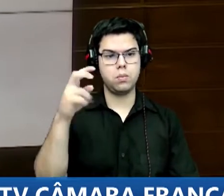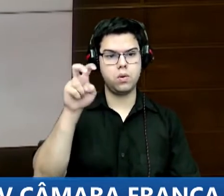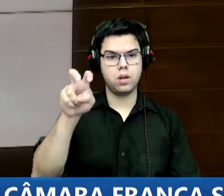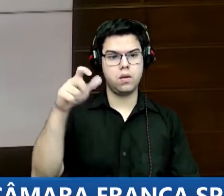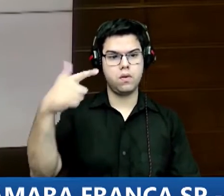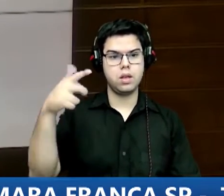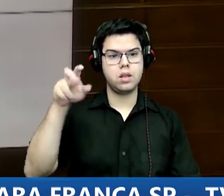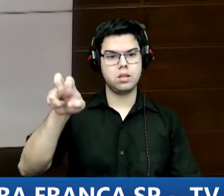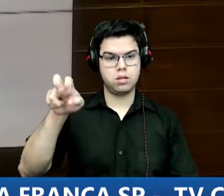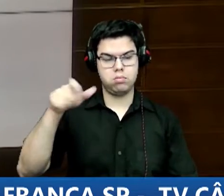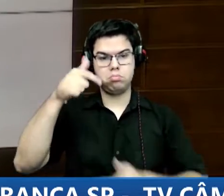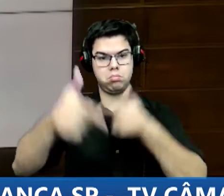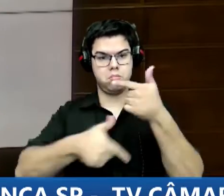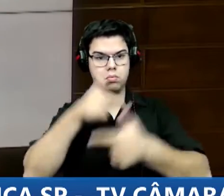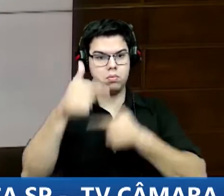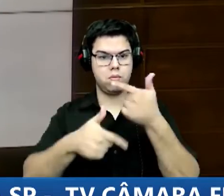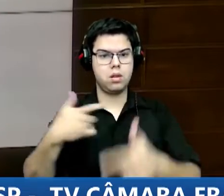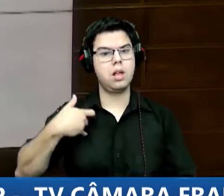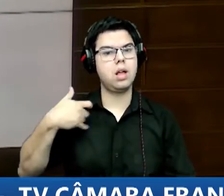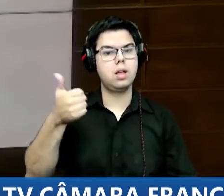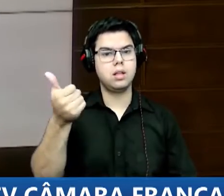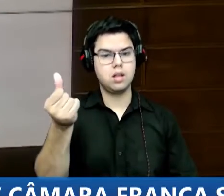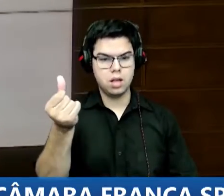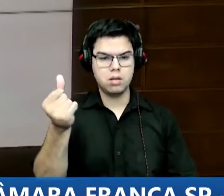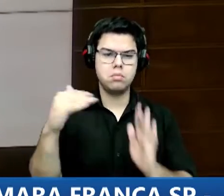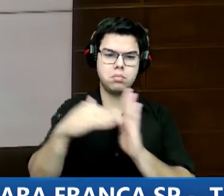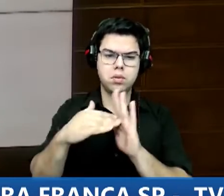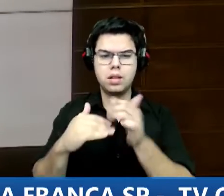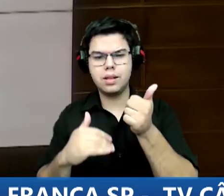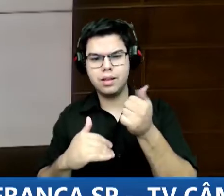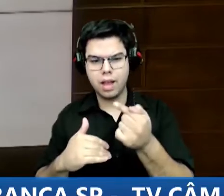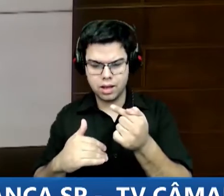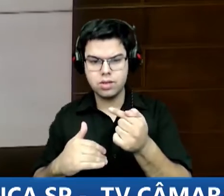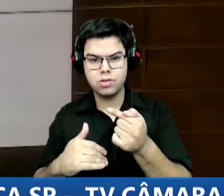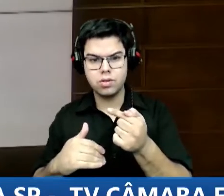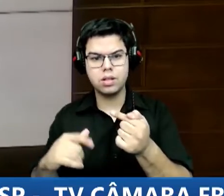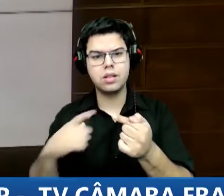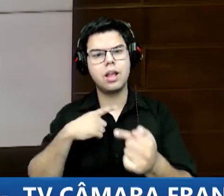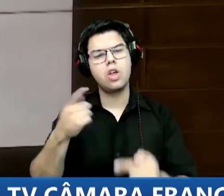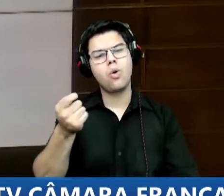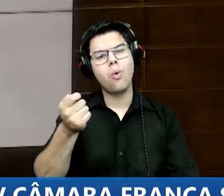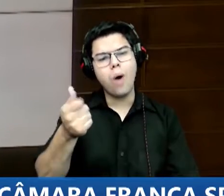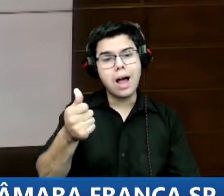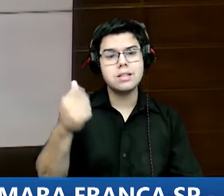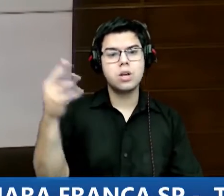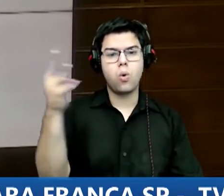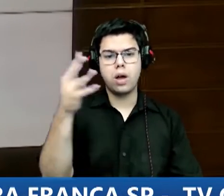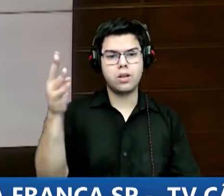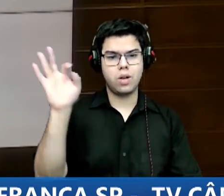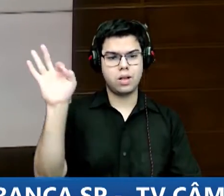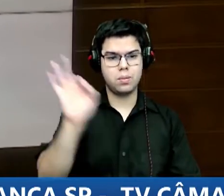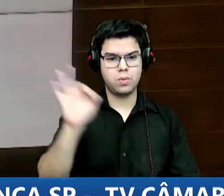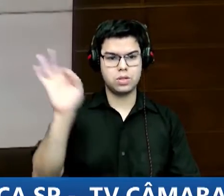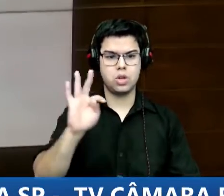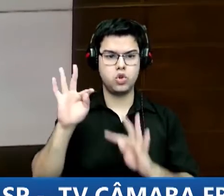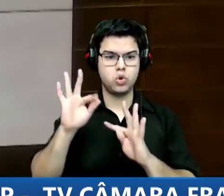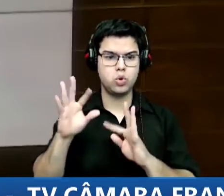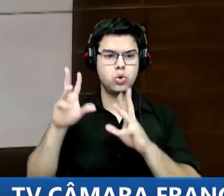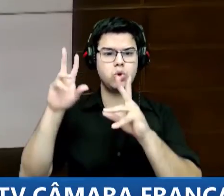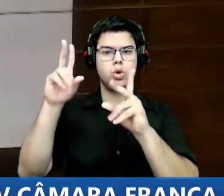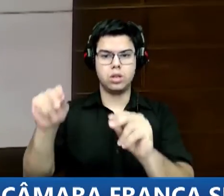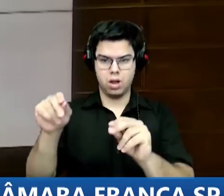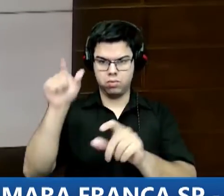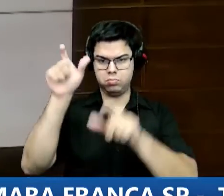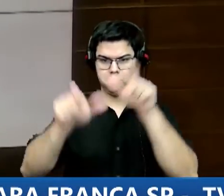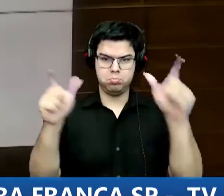4.525 trabalhadores entre 16 e 17 anos no nosso município, que era quase 44% do total dos nossos adolescentes.